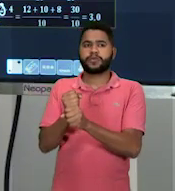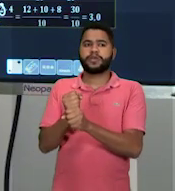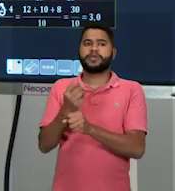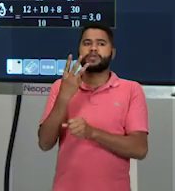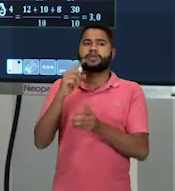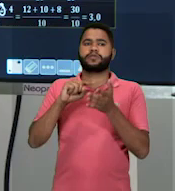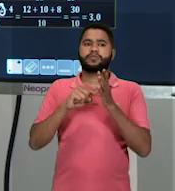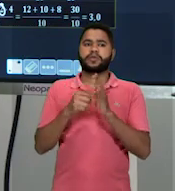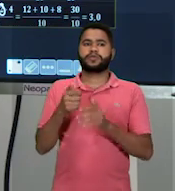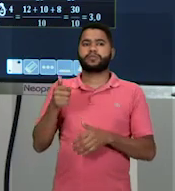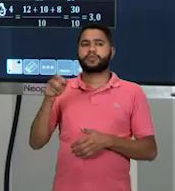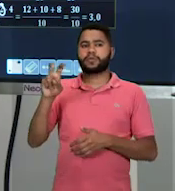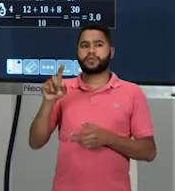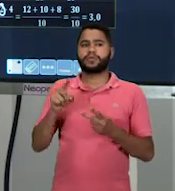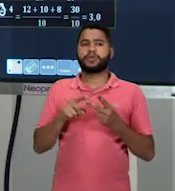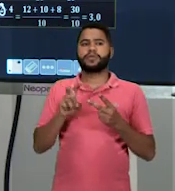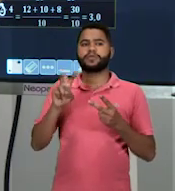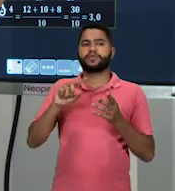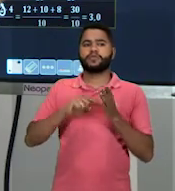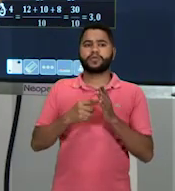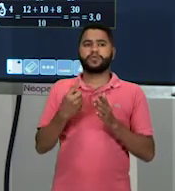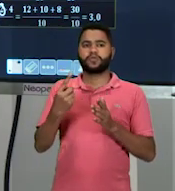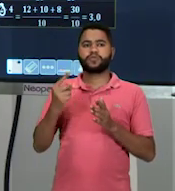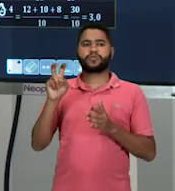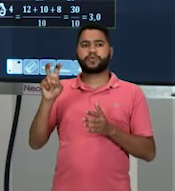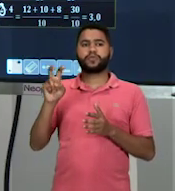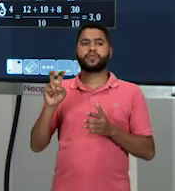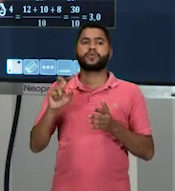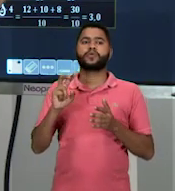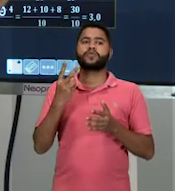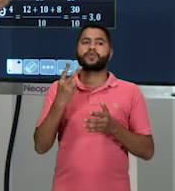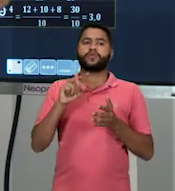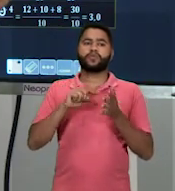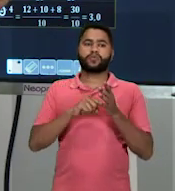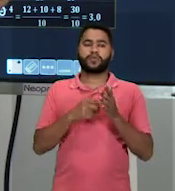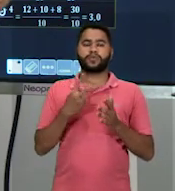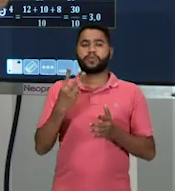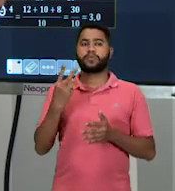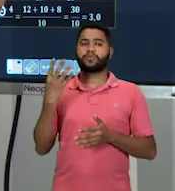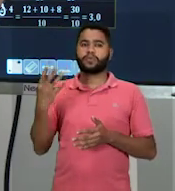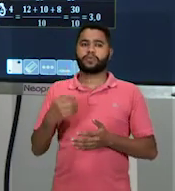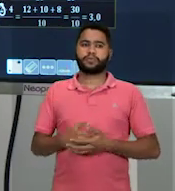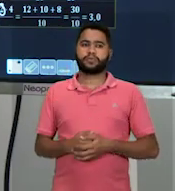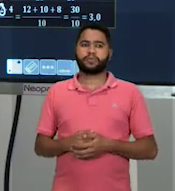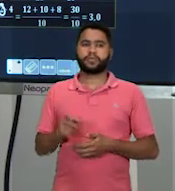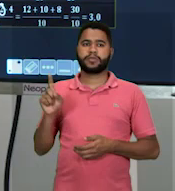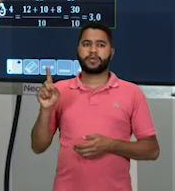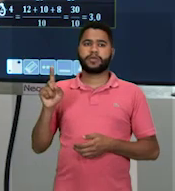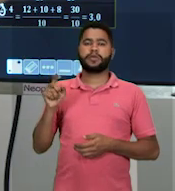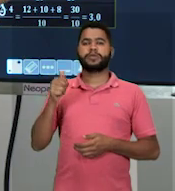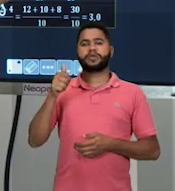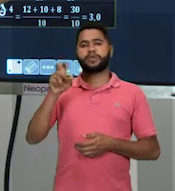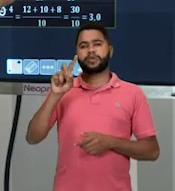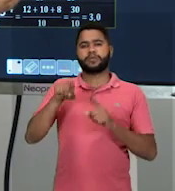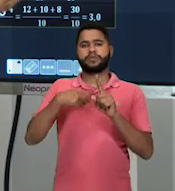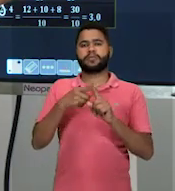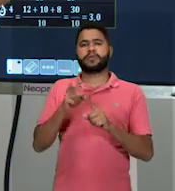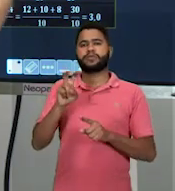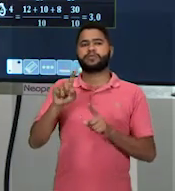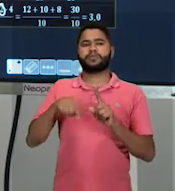vezes 5 dá 15, 5 vezes 1 dá 5, 2 vezes 2 dá 4. 15 mais 5 mais 4